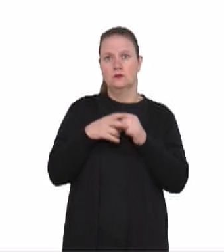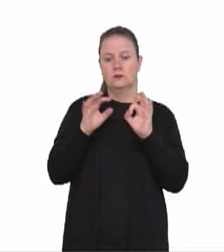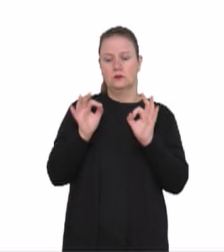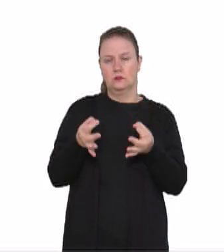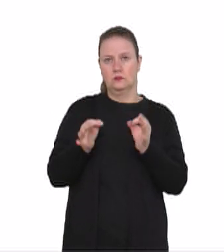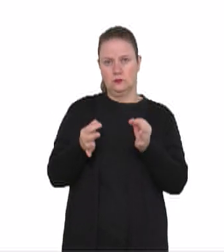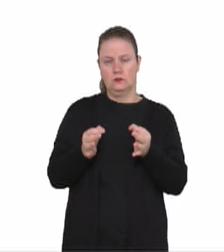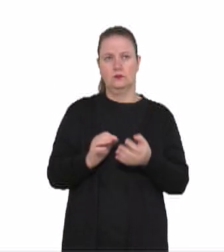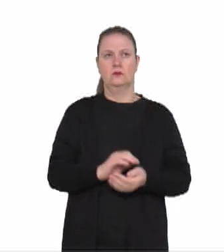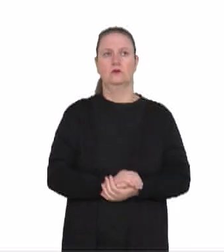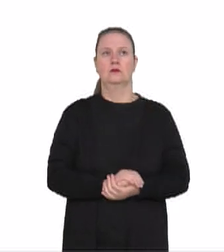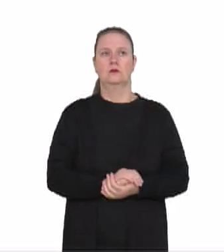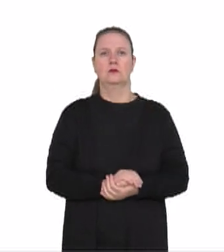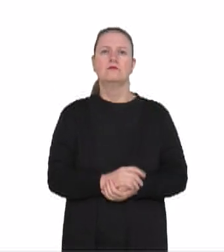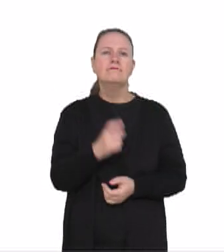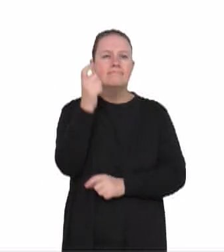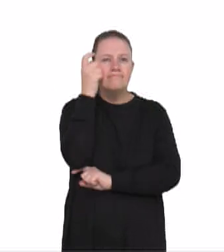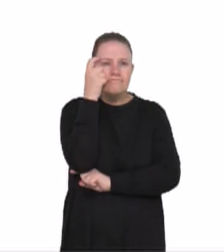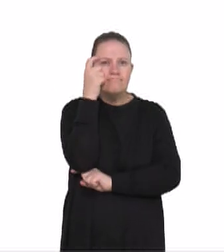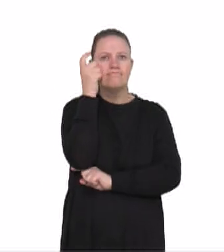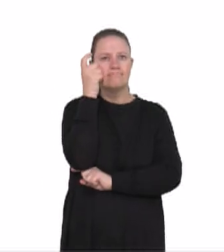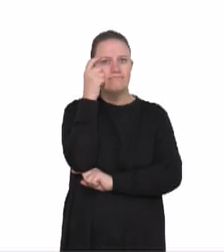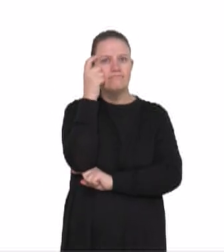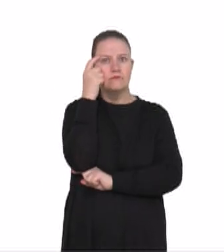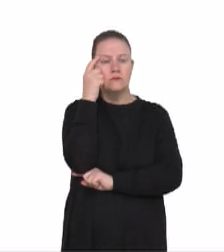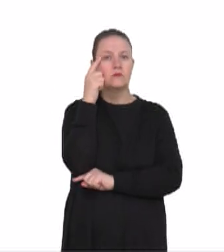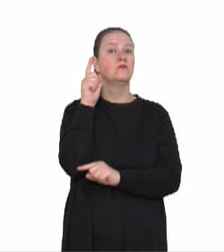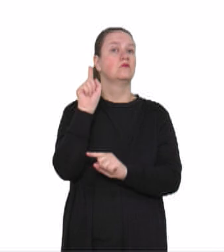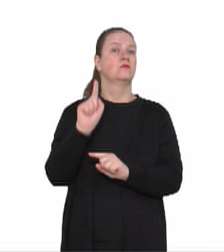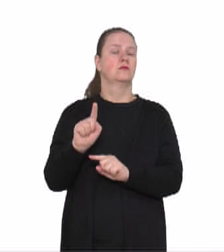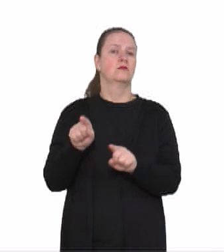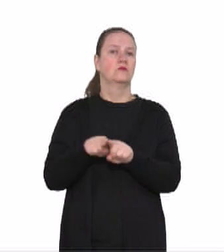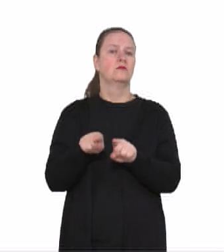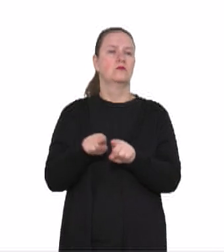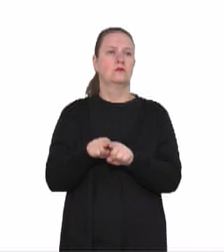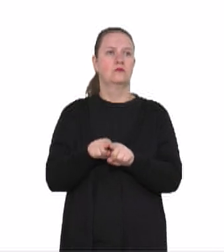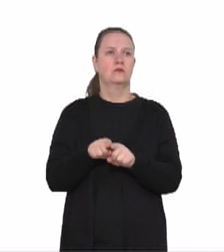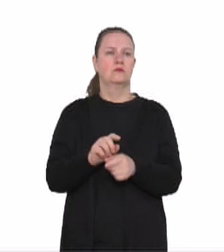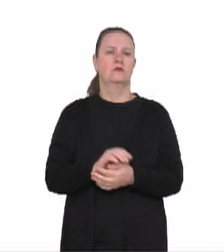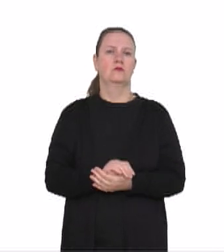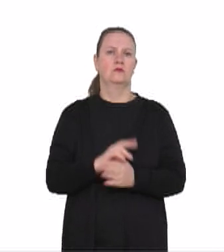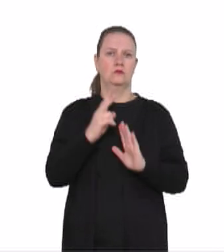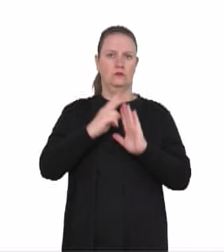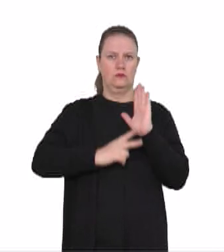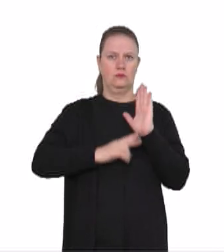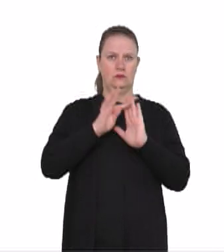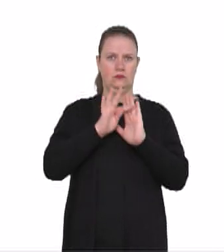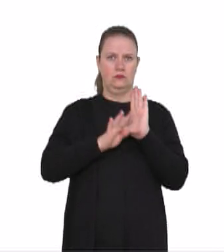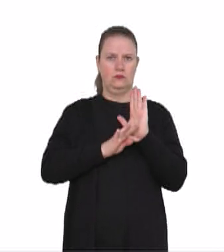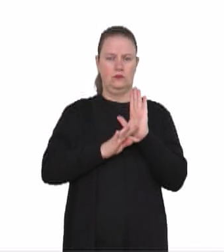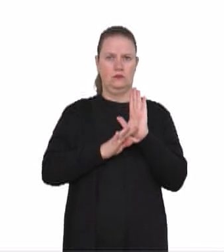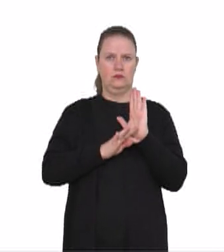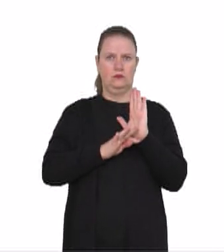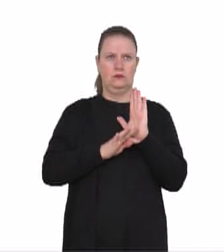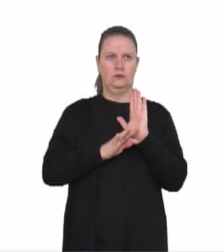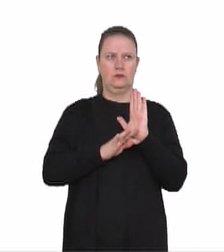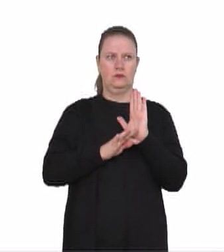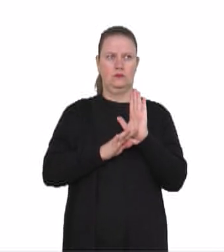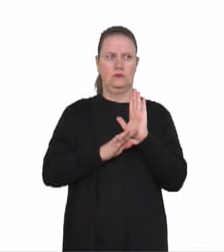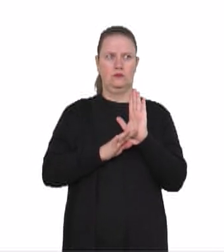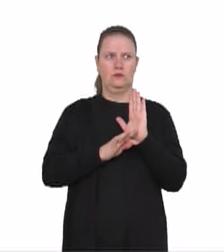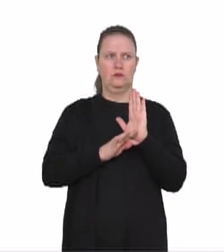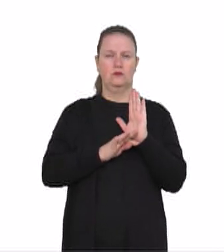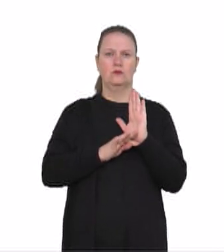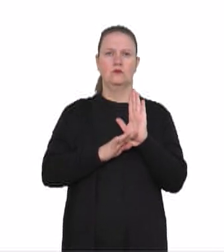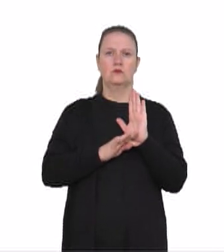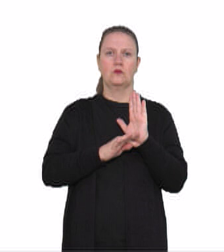verbo to think, que é pensar. Diz assim, about portion size, sobre porcionar, sobre tamanhos